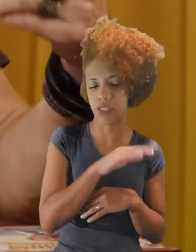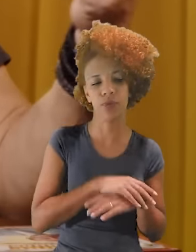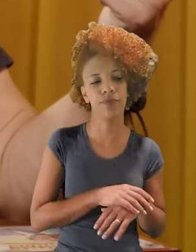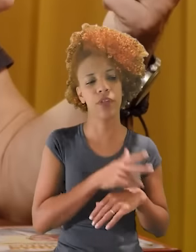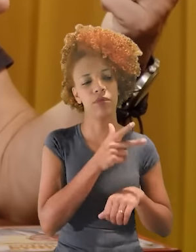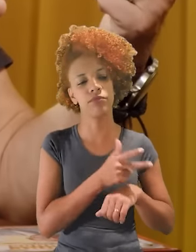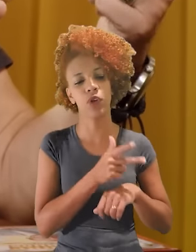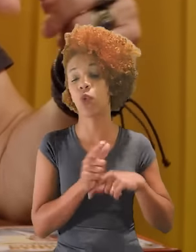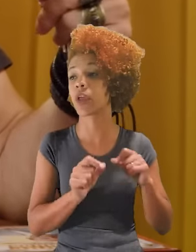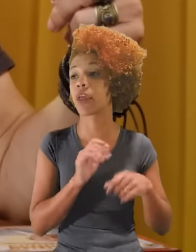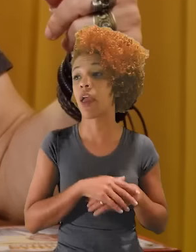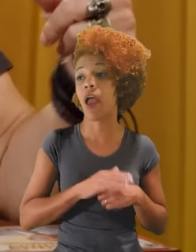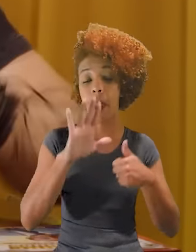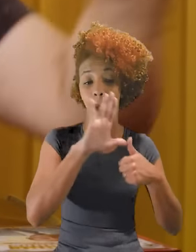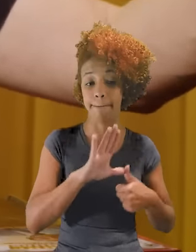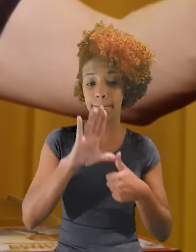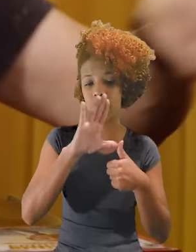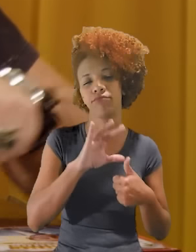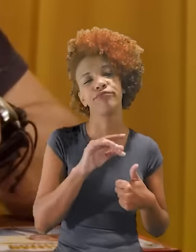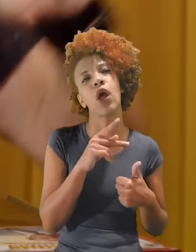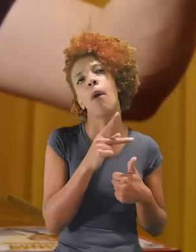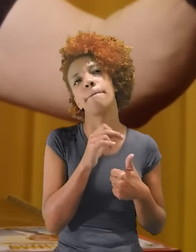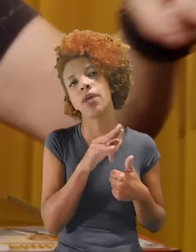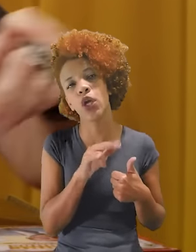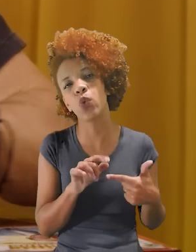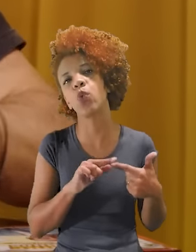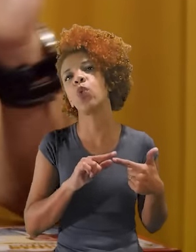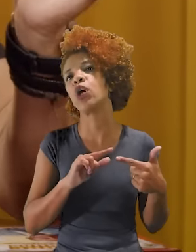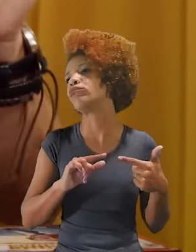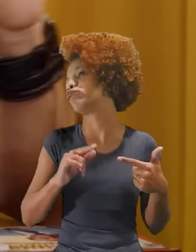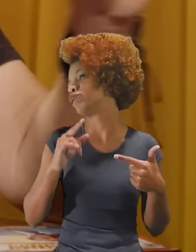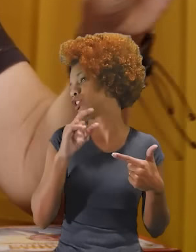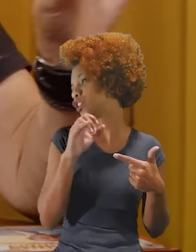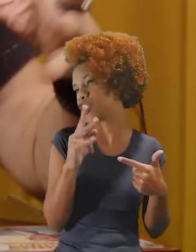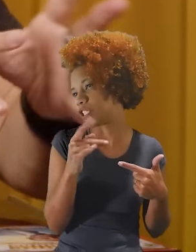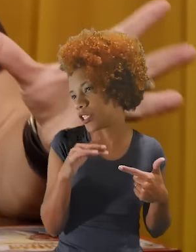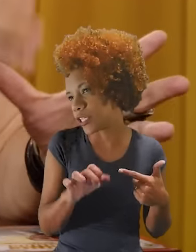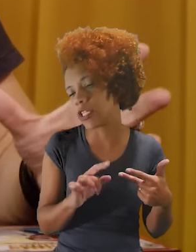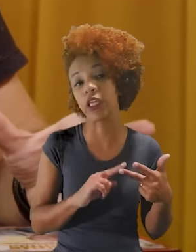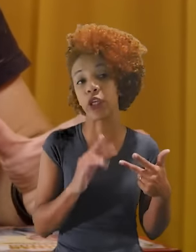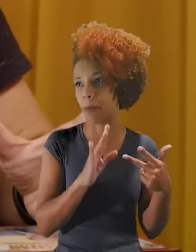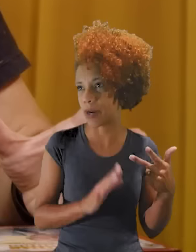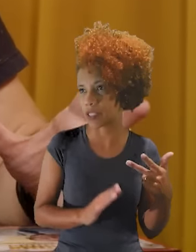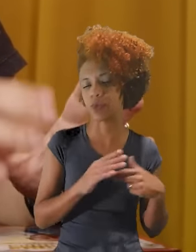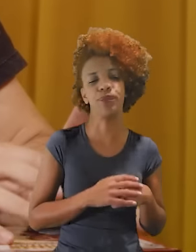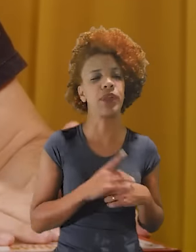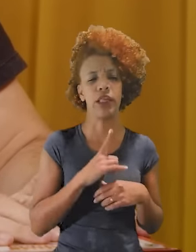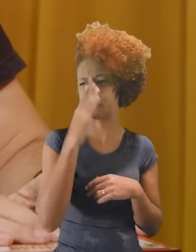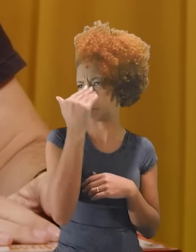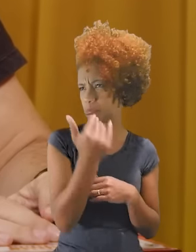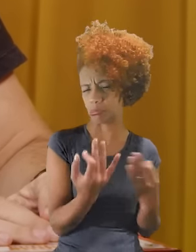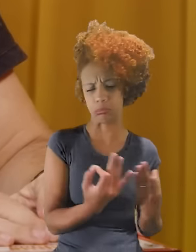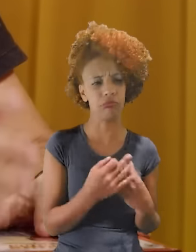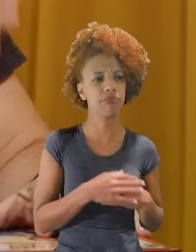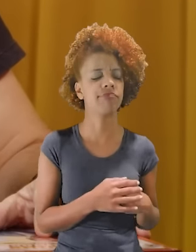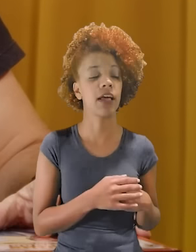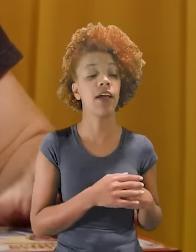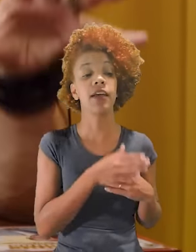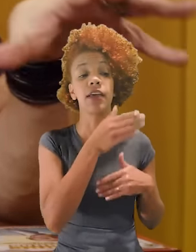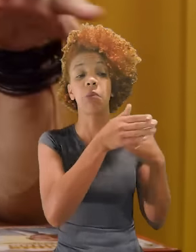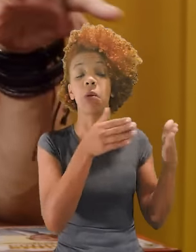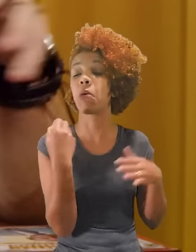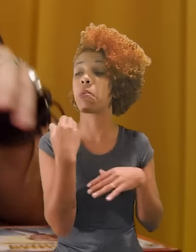pra produzir filme, então a gente tinha que fazer o quê? Era América do Sul. Então ele foi pro Peru, pro Chile, tal, pro Brasil, e ia sacando algumas coisas pra fazer o filme, que depois foi um grande sucesso e tal. E